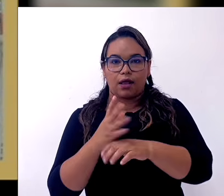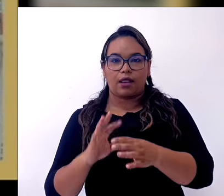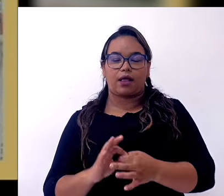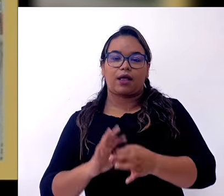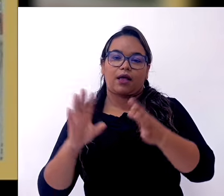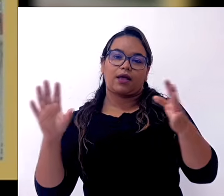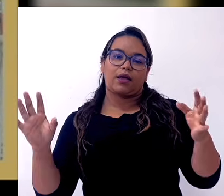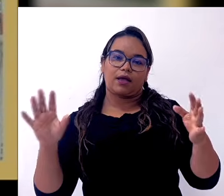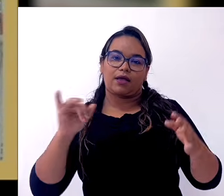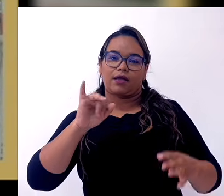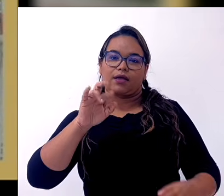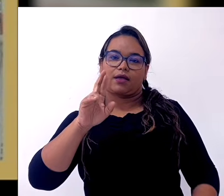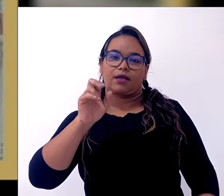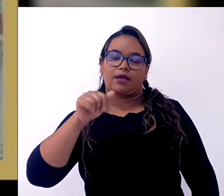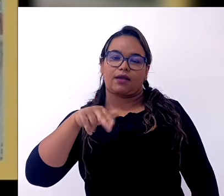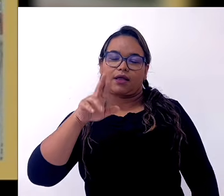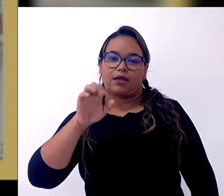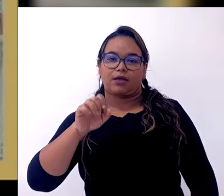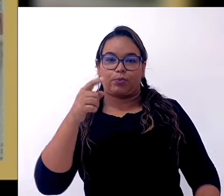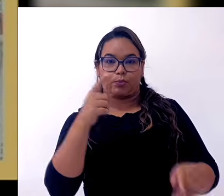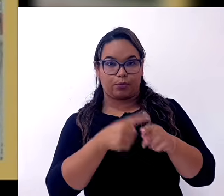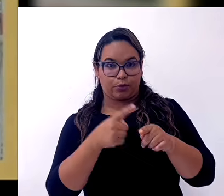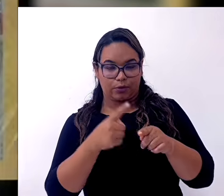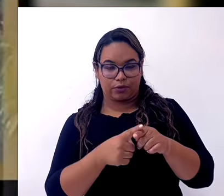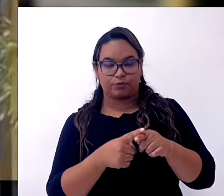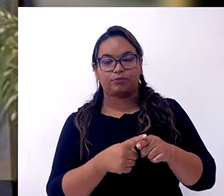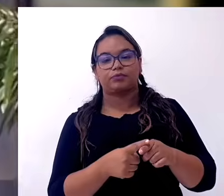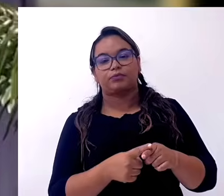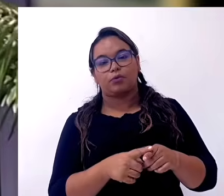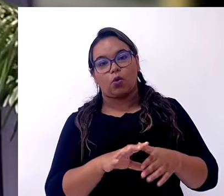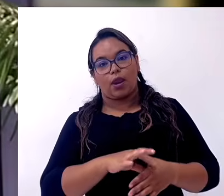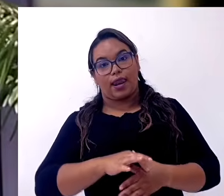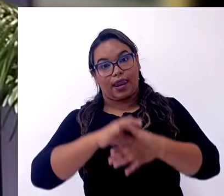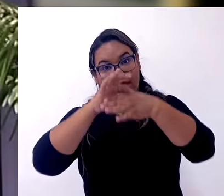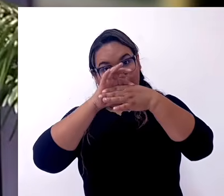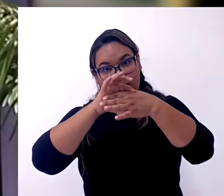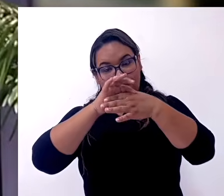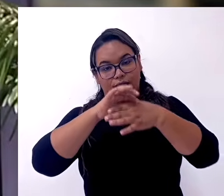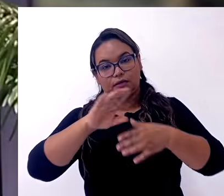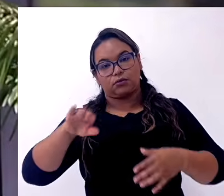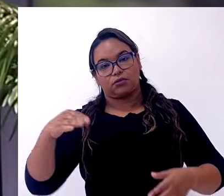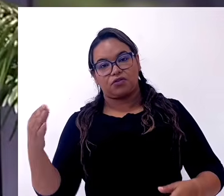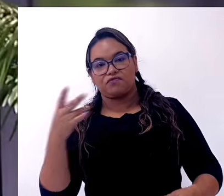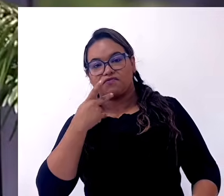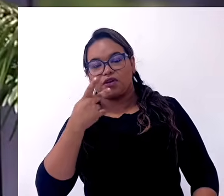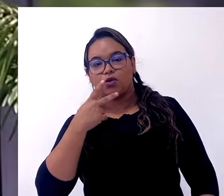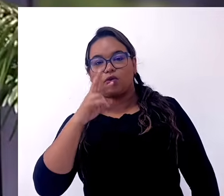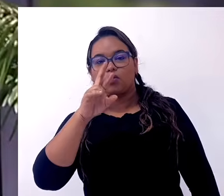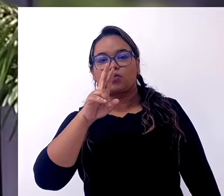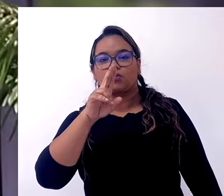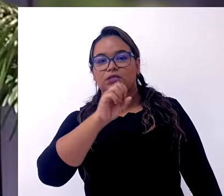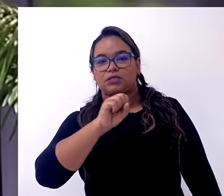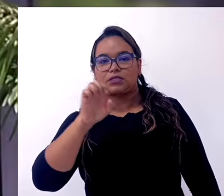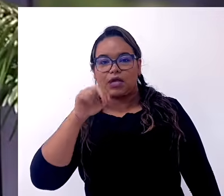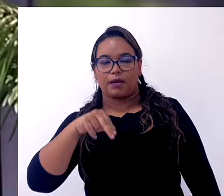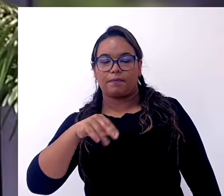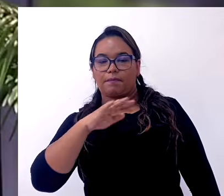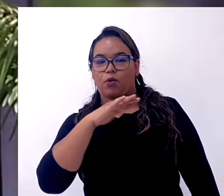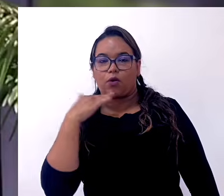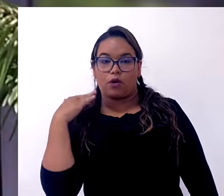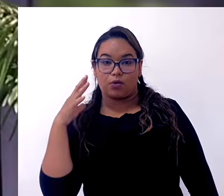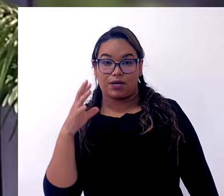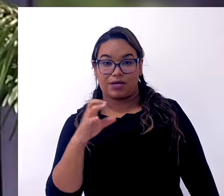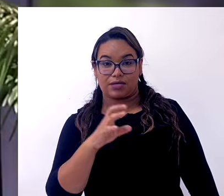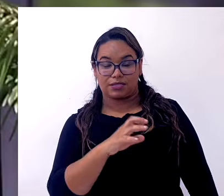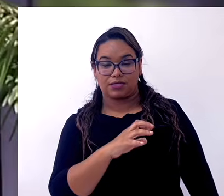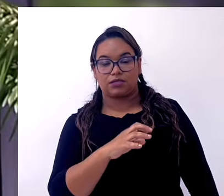E ele tem essa barba maravilhosa, uma barba magnificente. Agora, se a anterior foi gravada durante